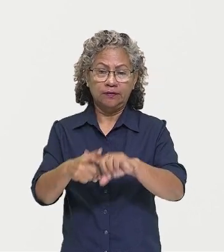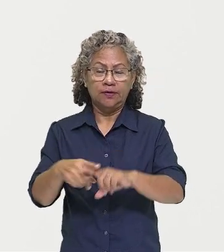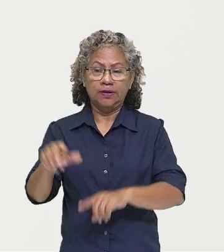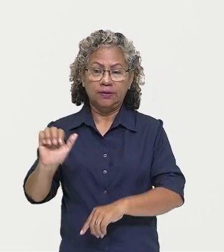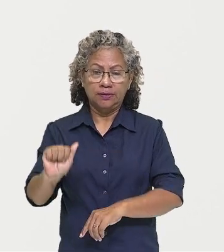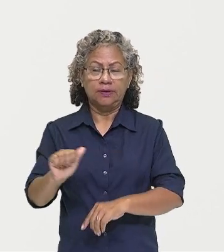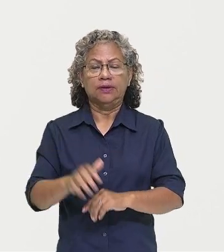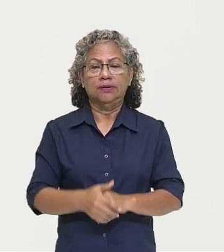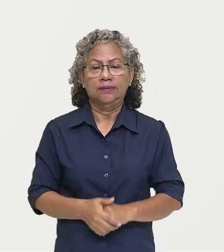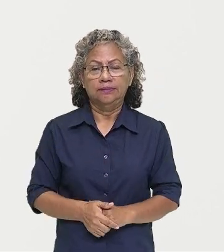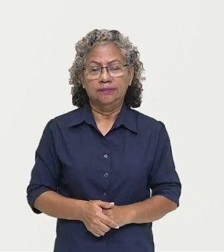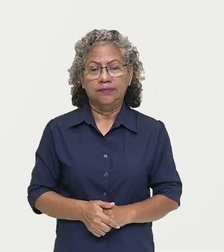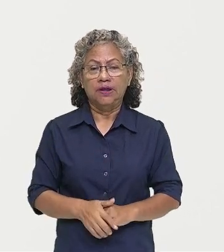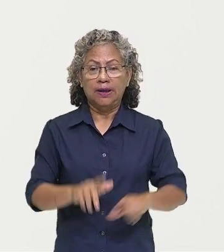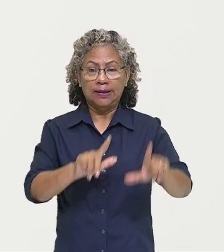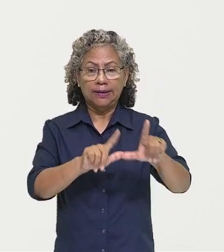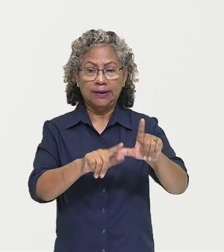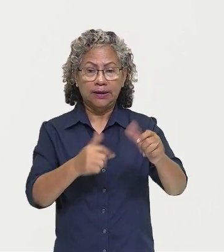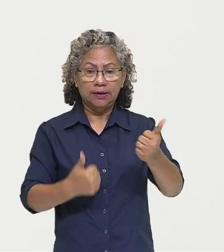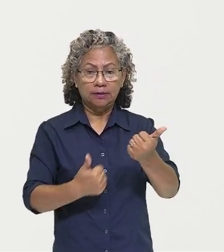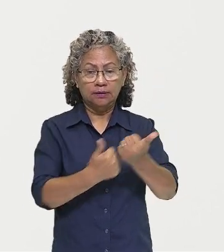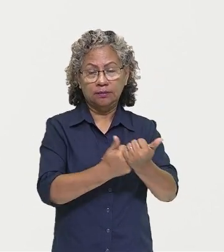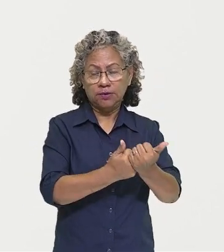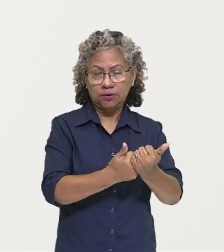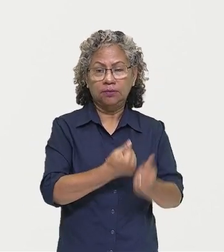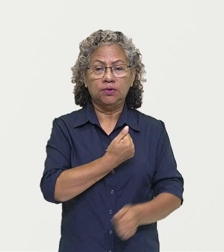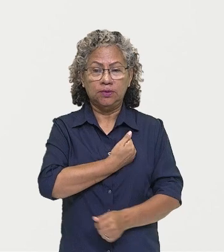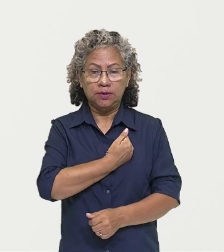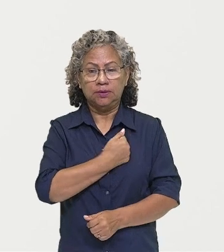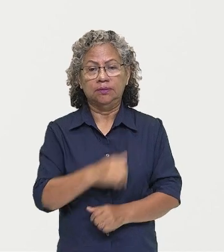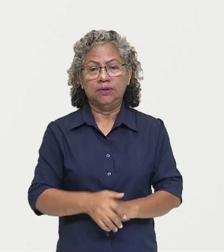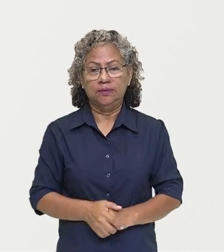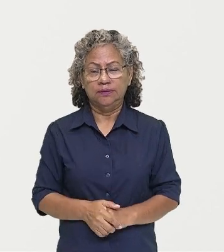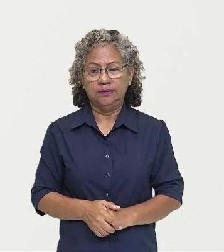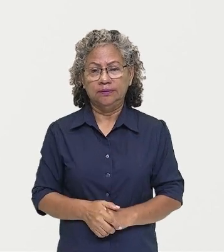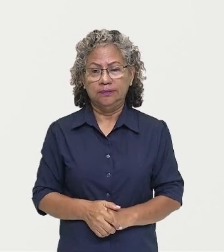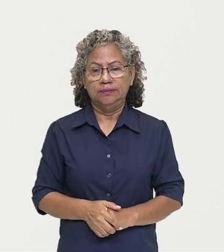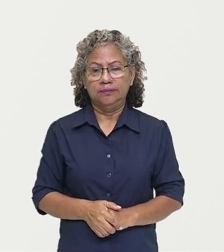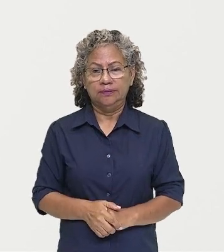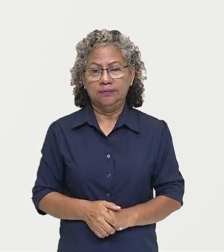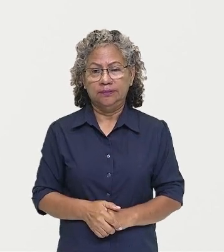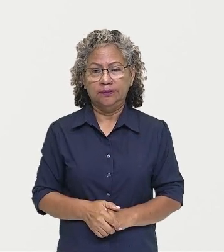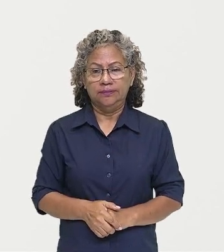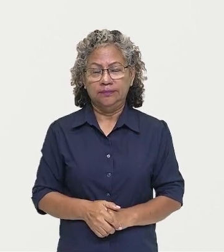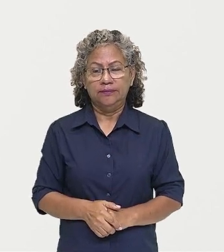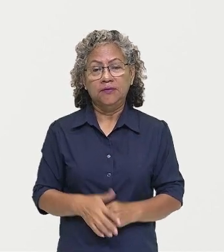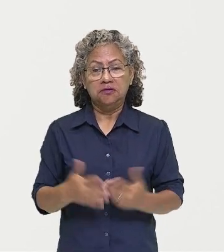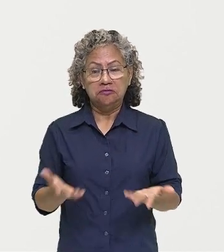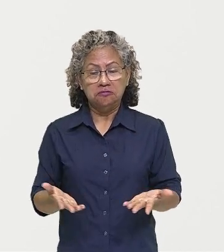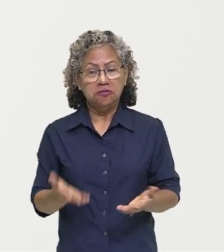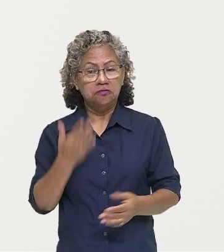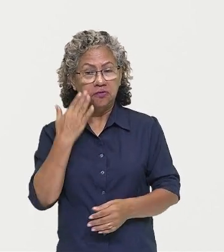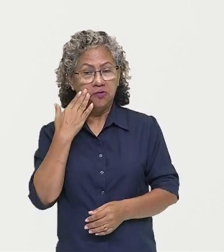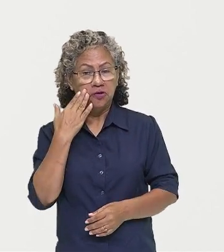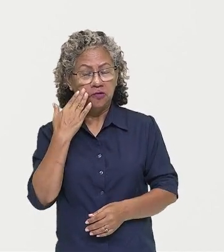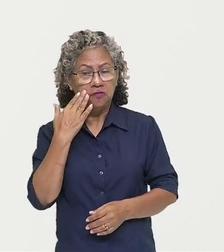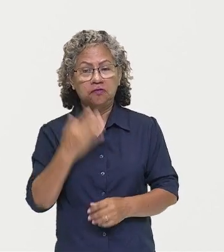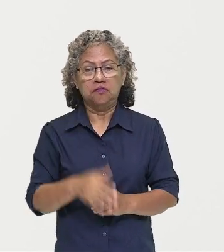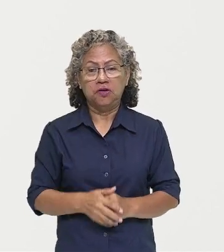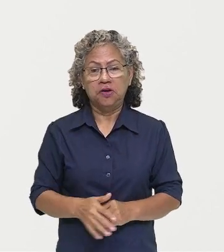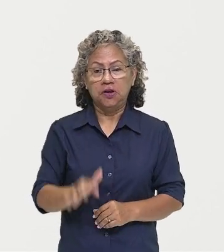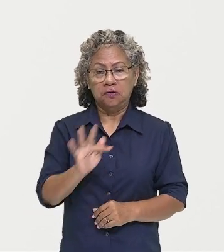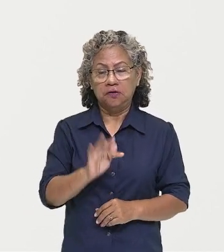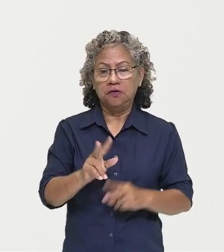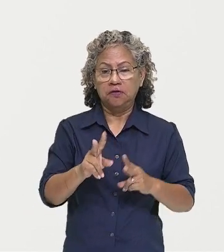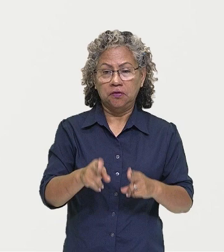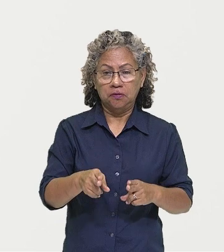vou substituir os valores, massa e a aceleração. Logo, a